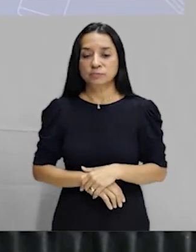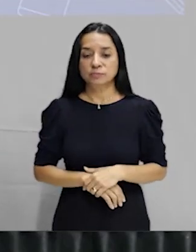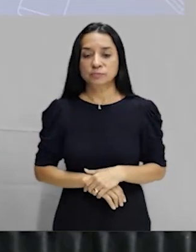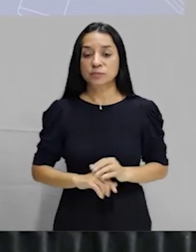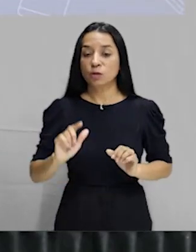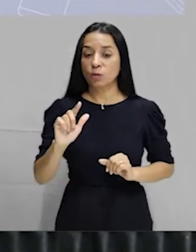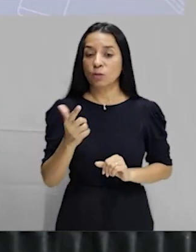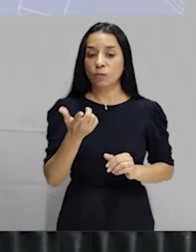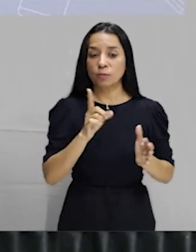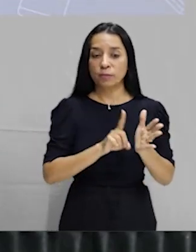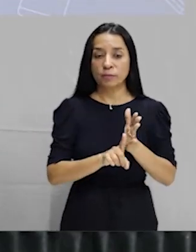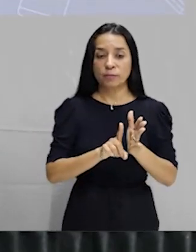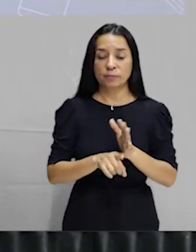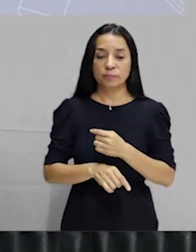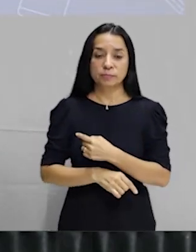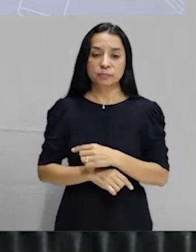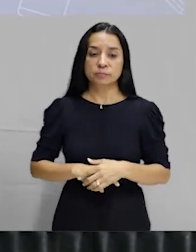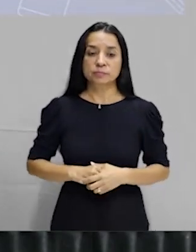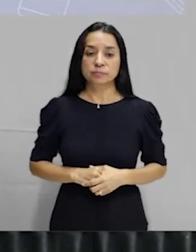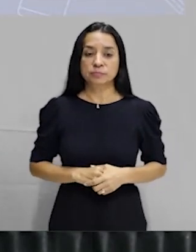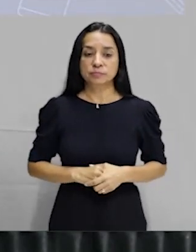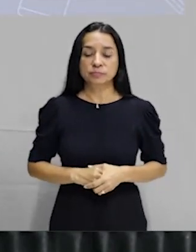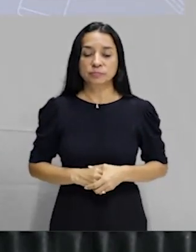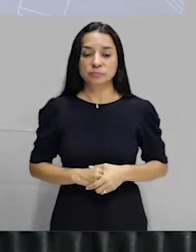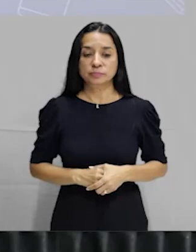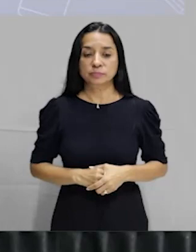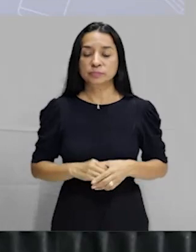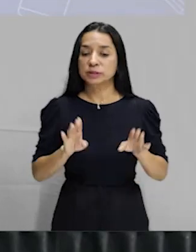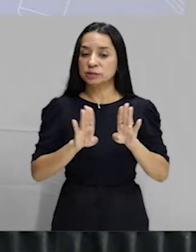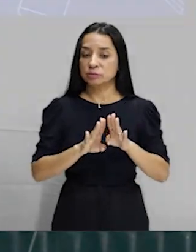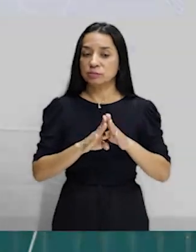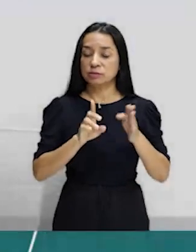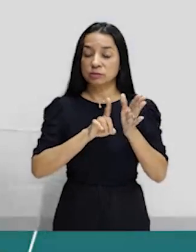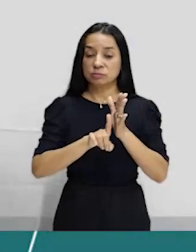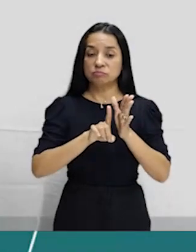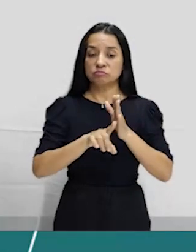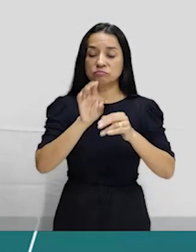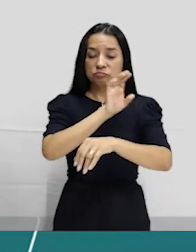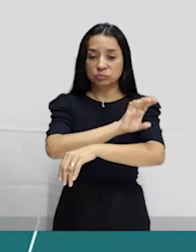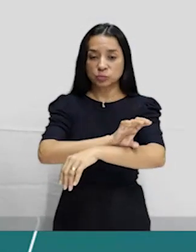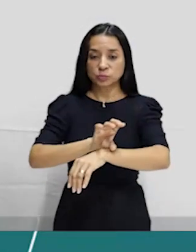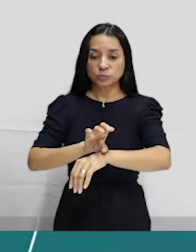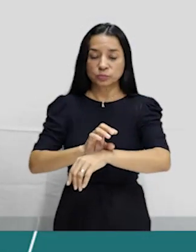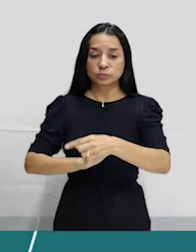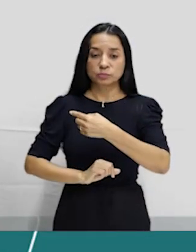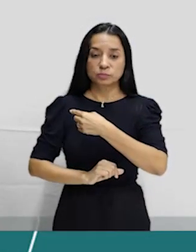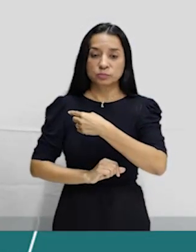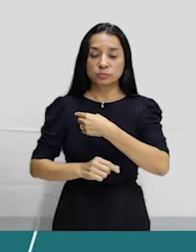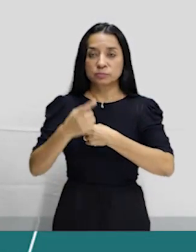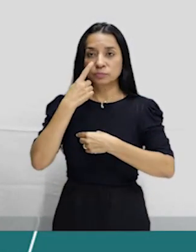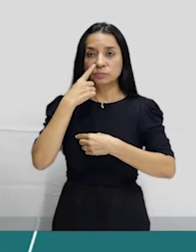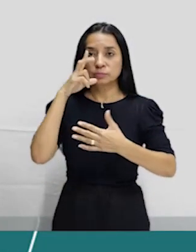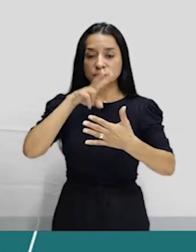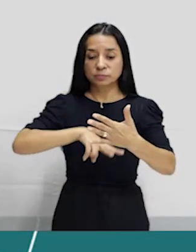para mais uma. Olha essa aqui, também questão de concurso, tá? Olha o enunciado, acompanha a leitura.